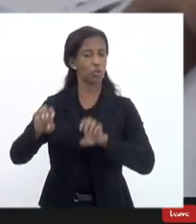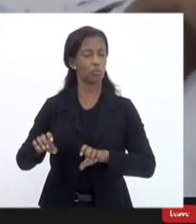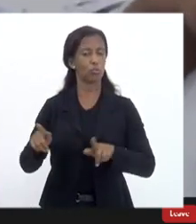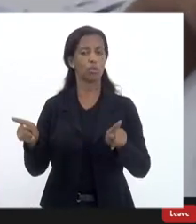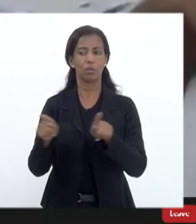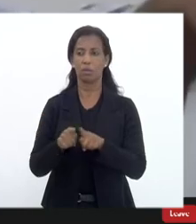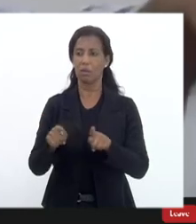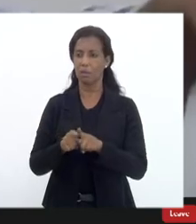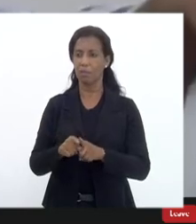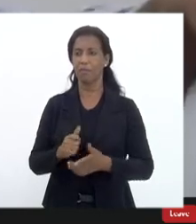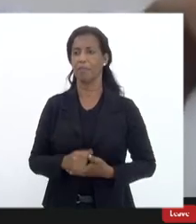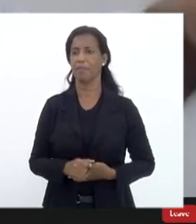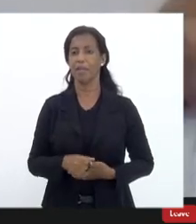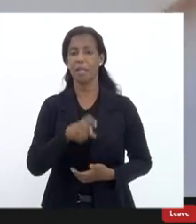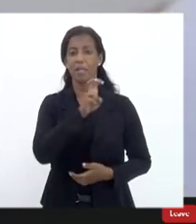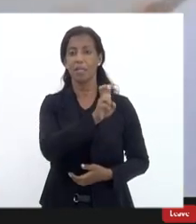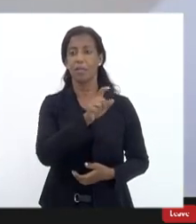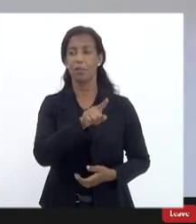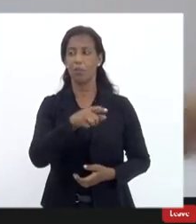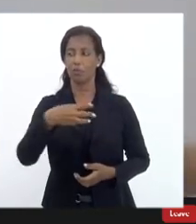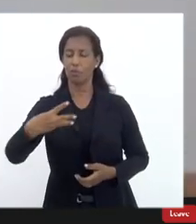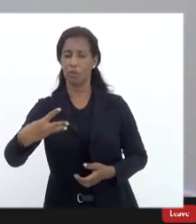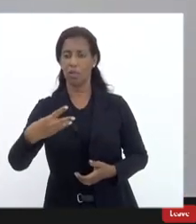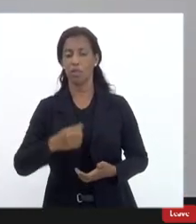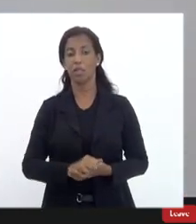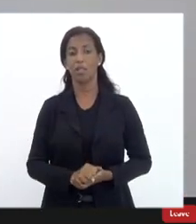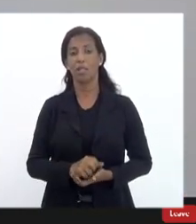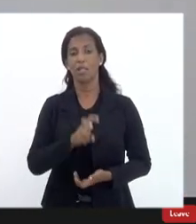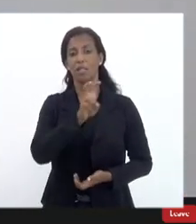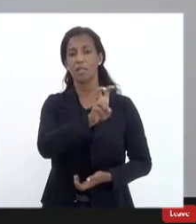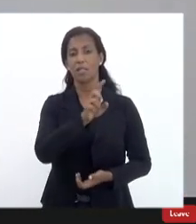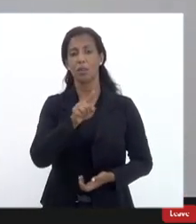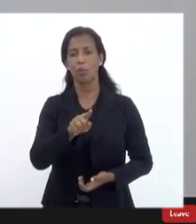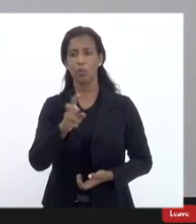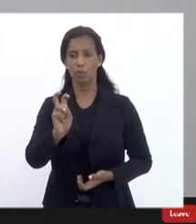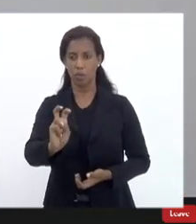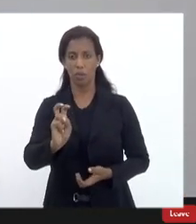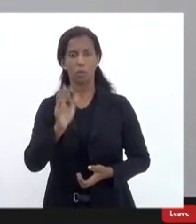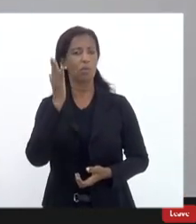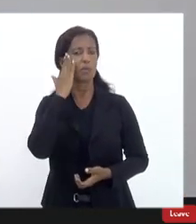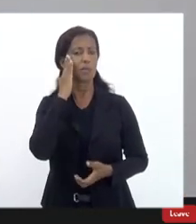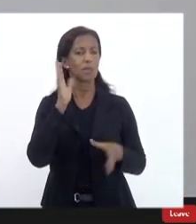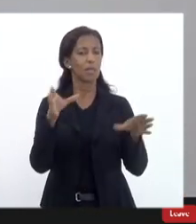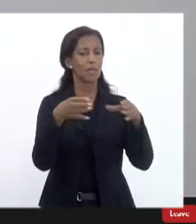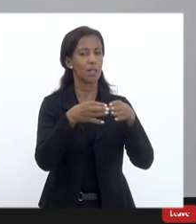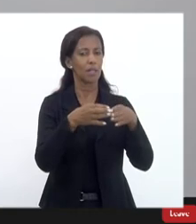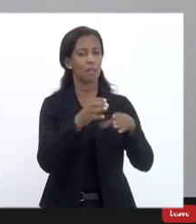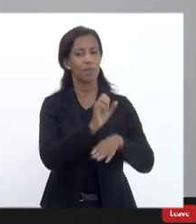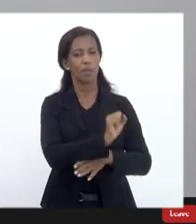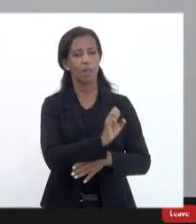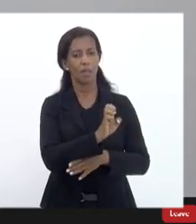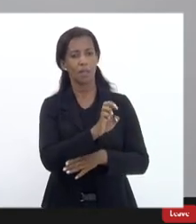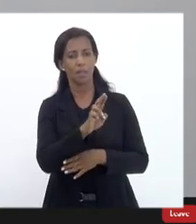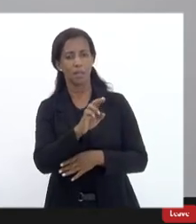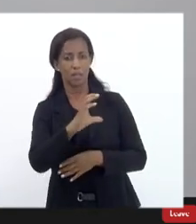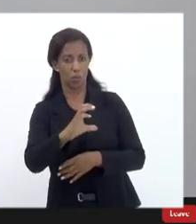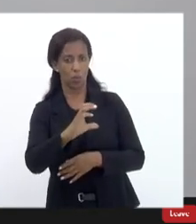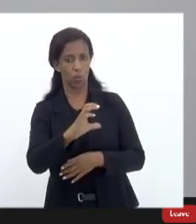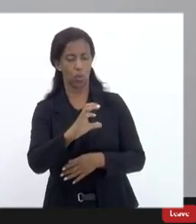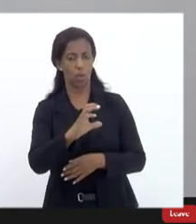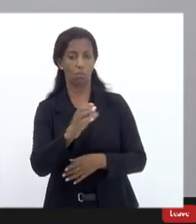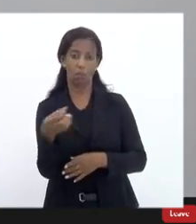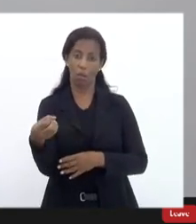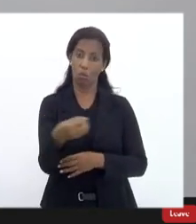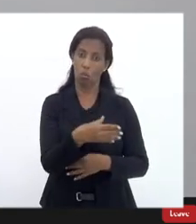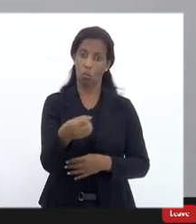ventilação, é a recomendação 5.3. A 5.5, né? E eu sei que a equipe da SEDUC, que agora não está há tanto tempo assim,